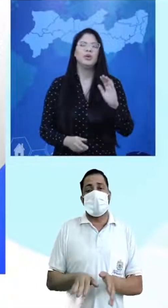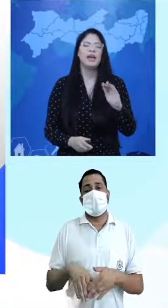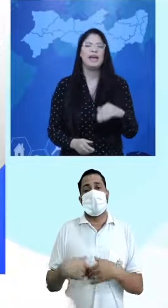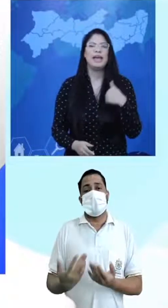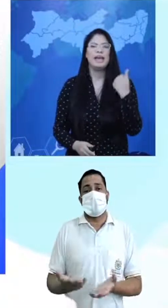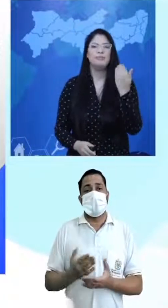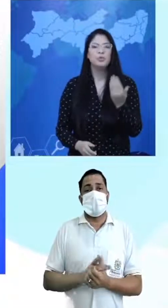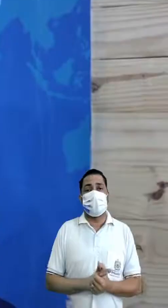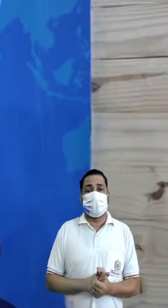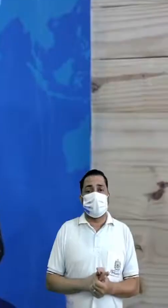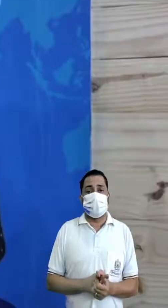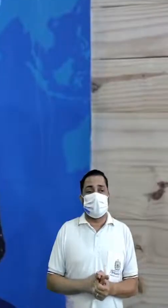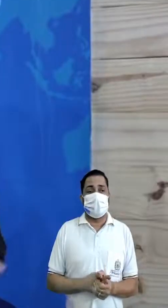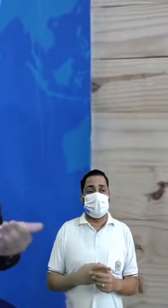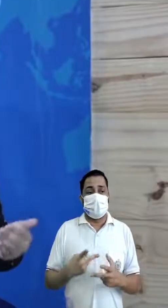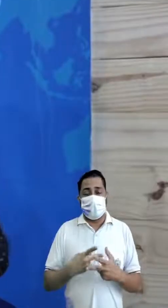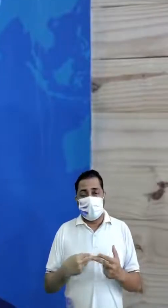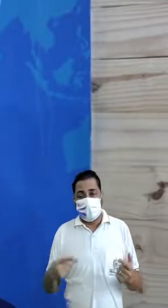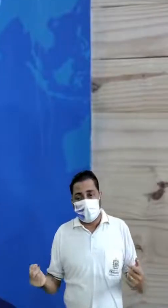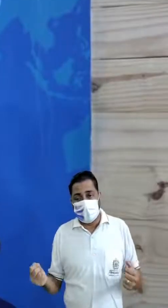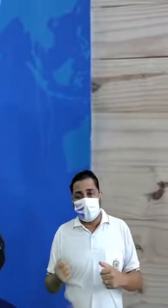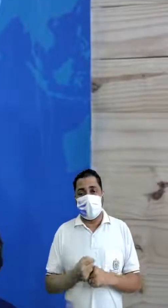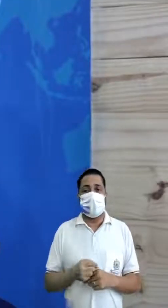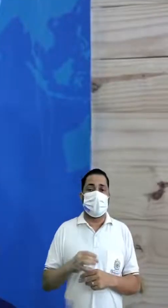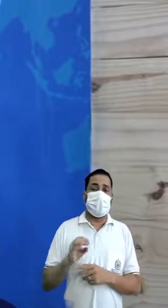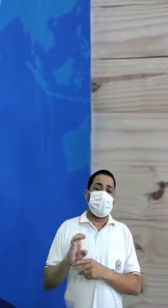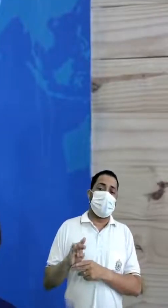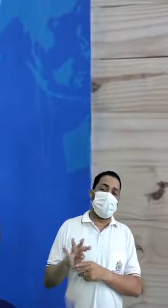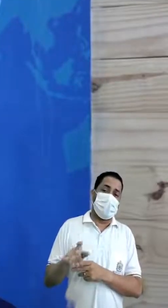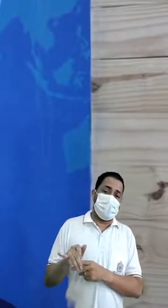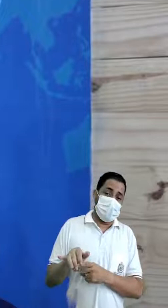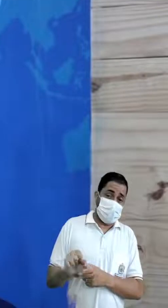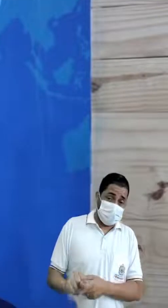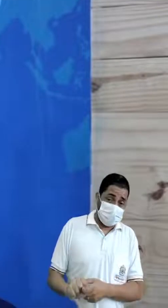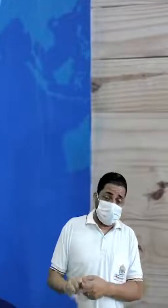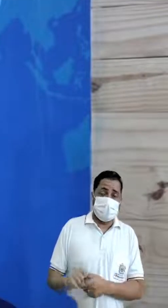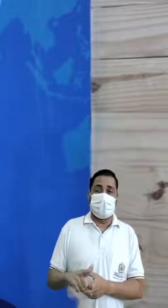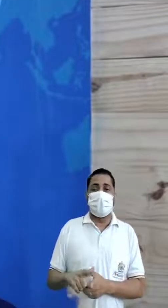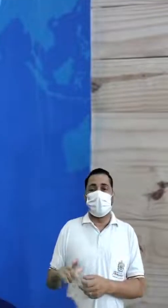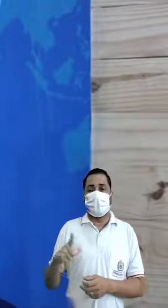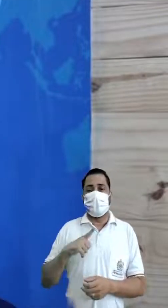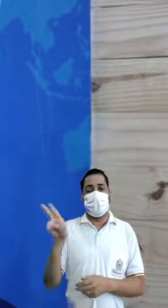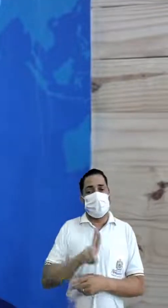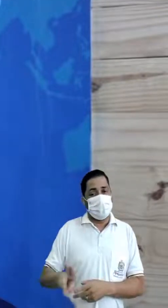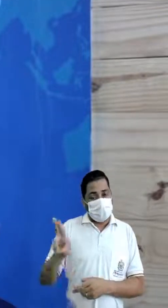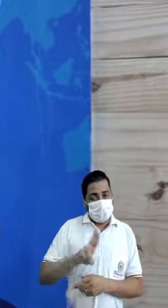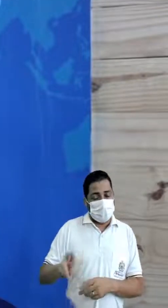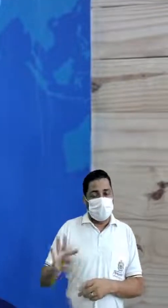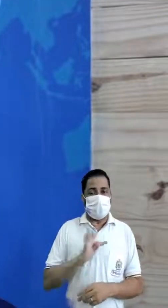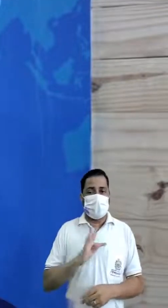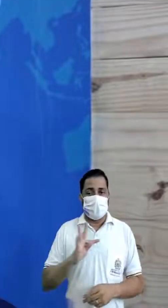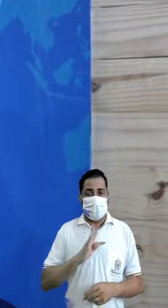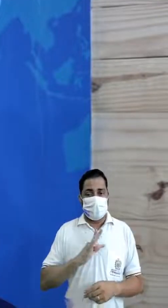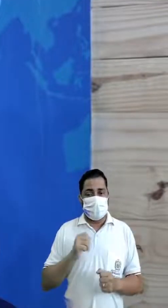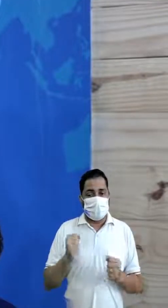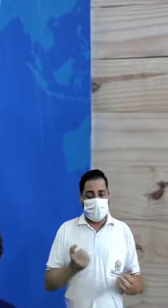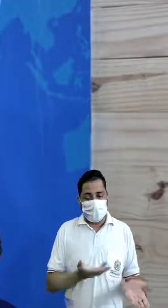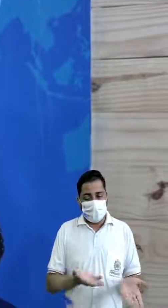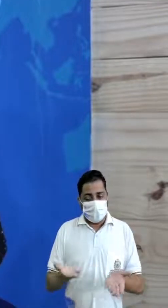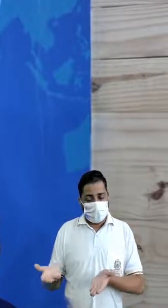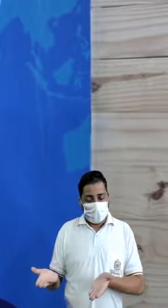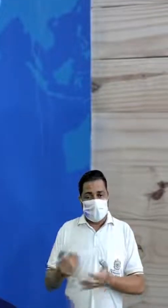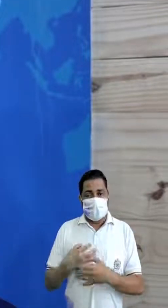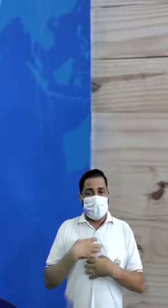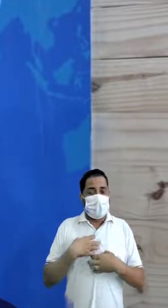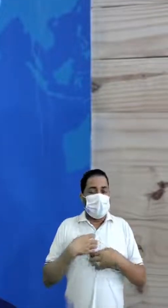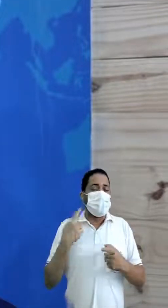Então, muitas obras naquele momento histórico, né, fizeram uso dessa técnica para poder trazer essa sensação.